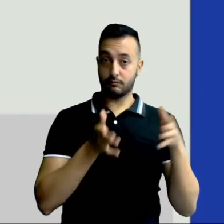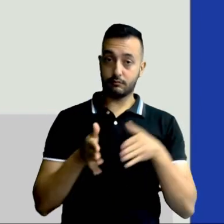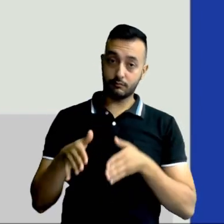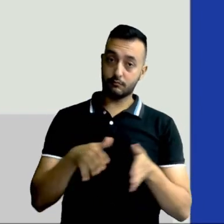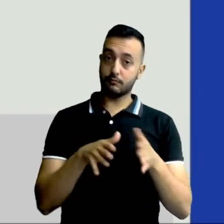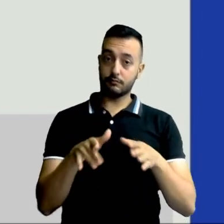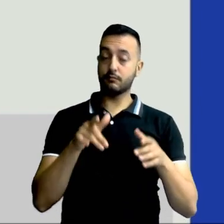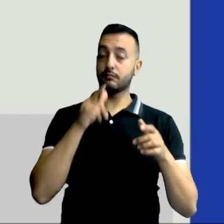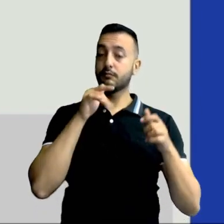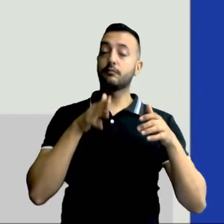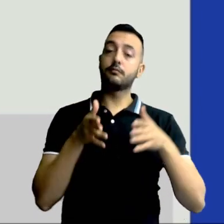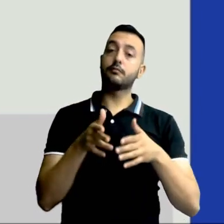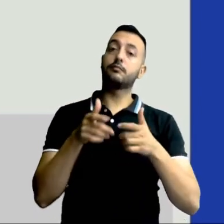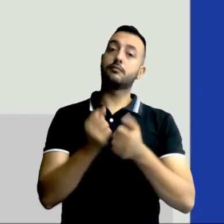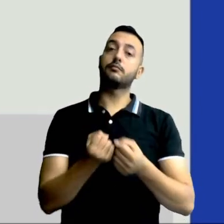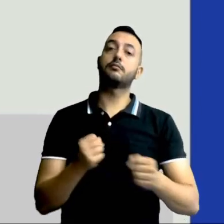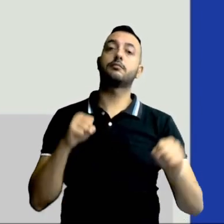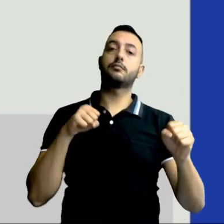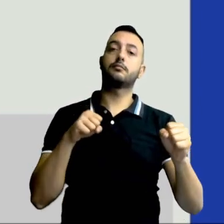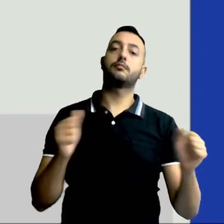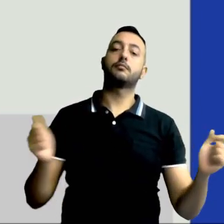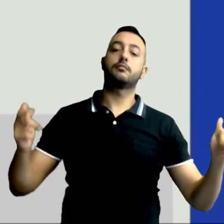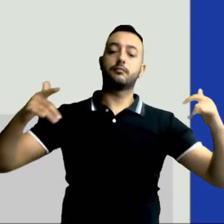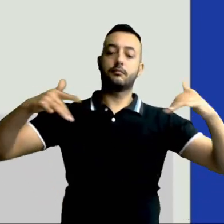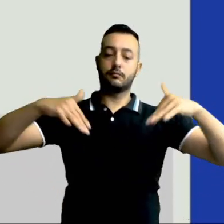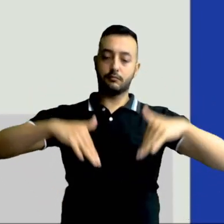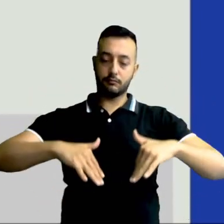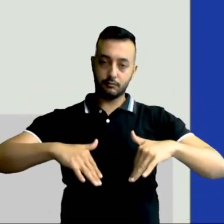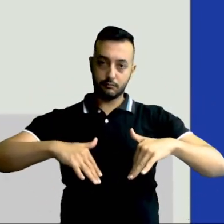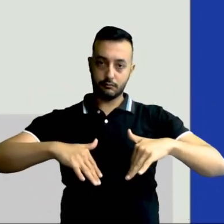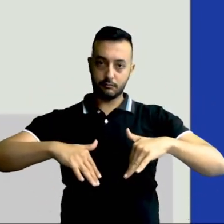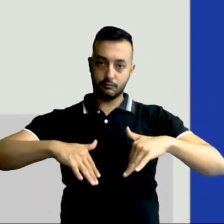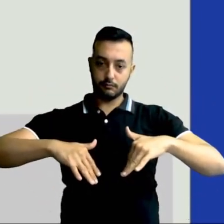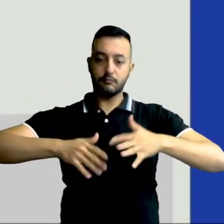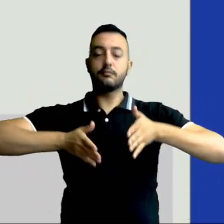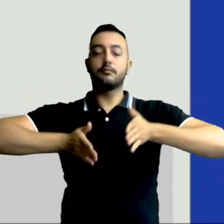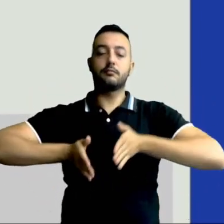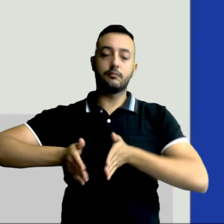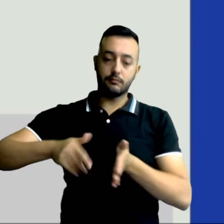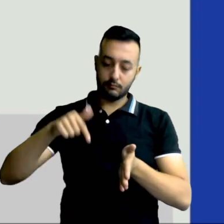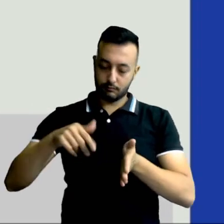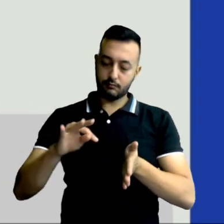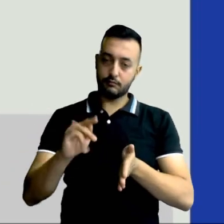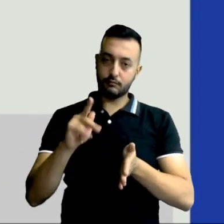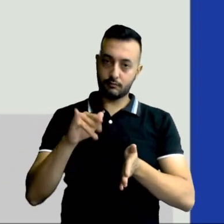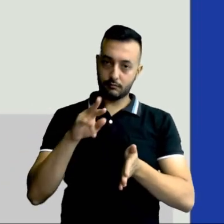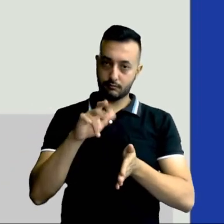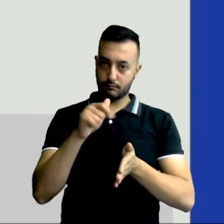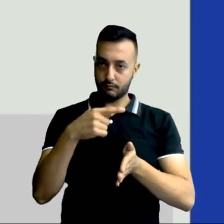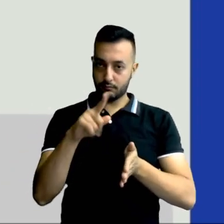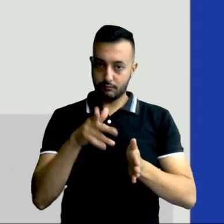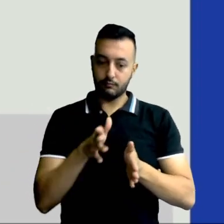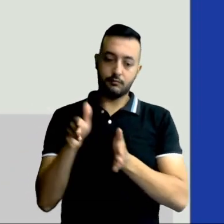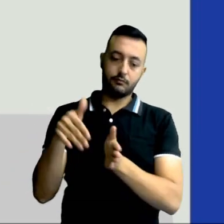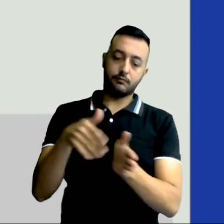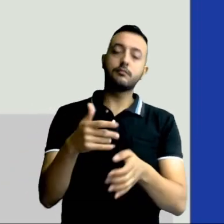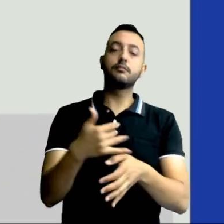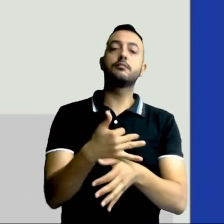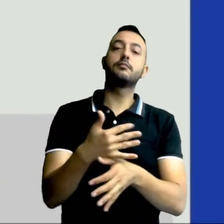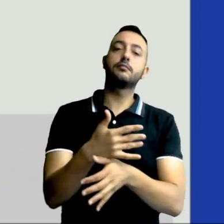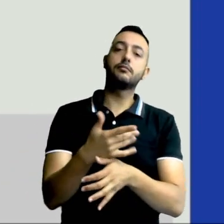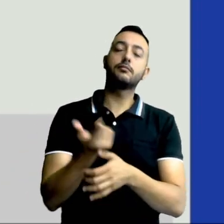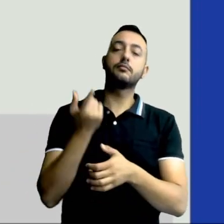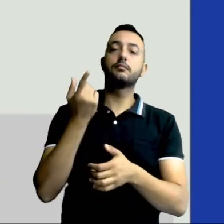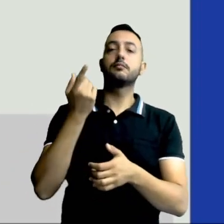Rio maior então esses Rios eles deságuam no Rio tá para curar e ao longo do seu curso né o rio tapacurá passa pela seguinte